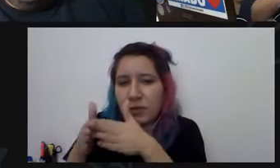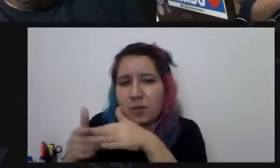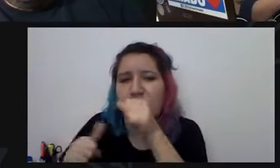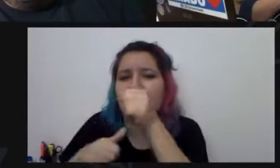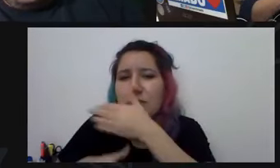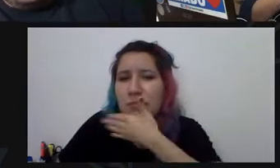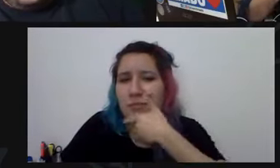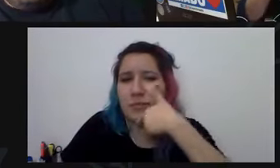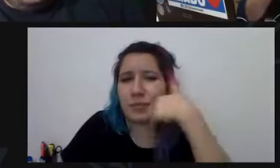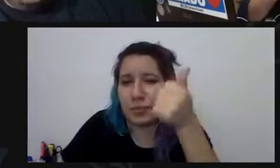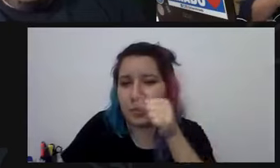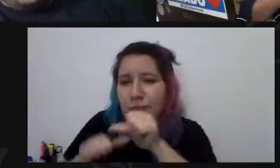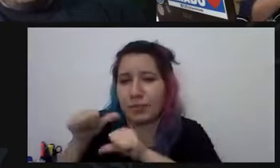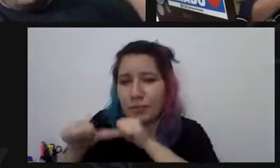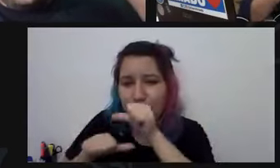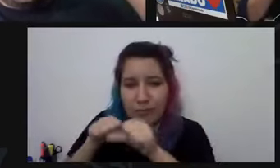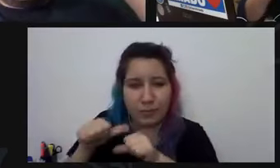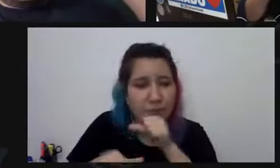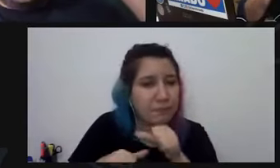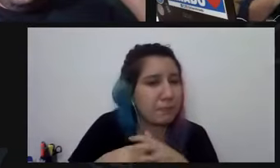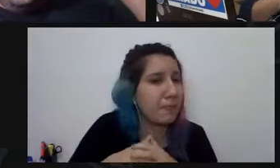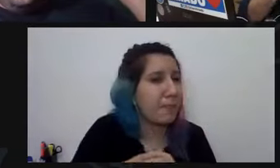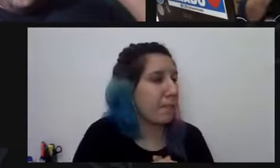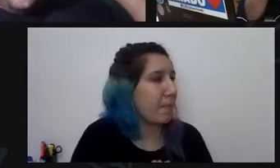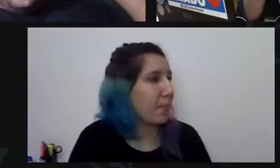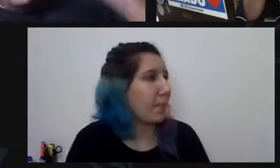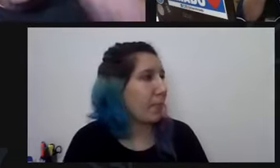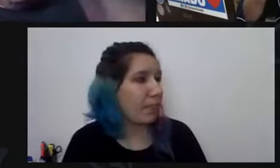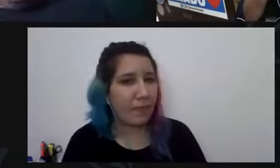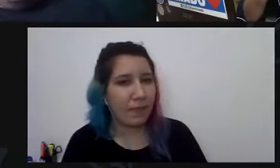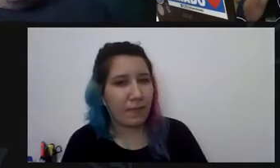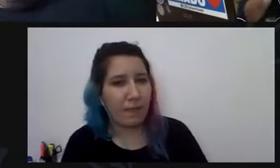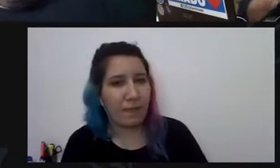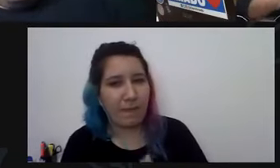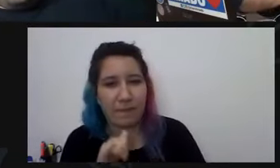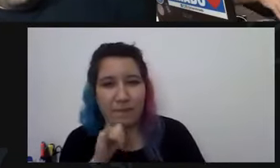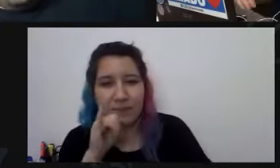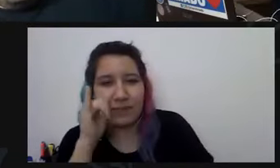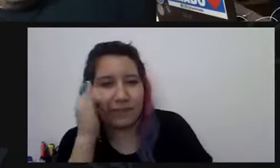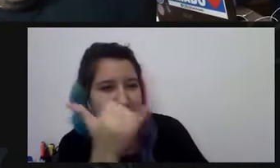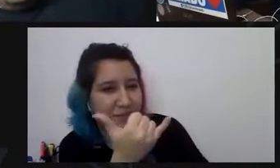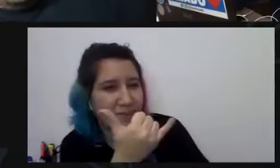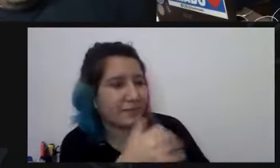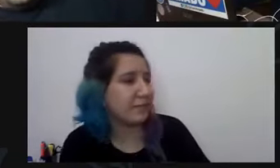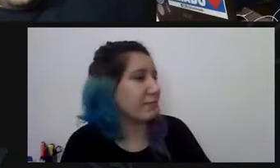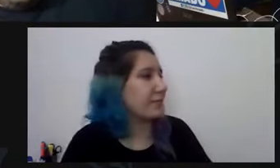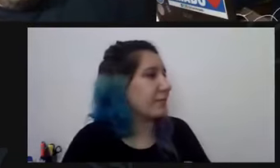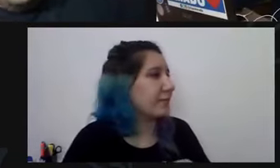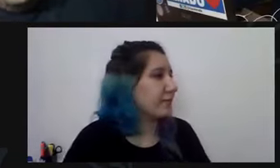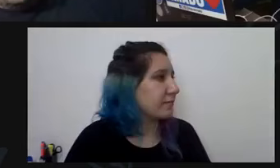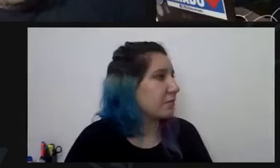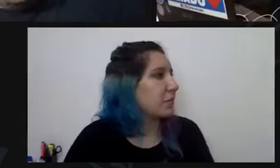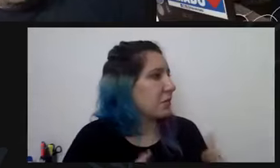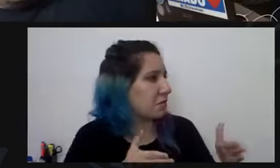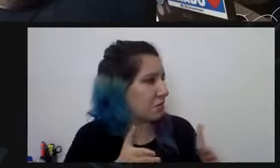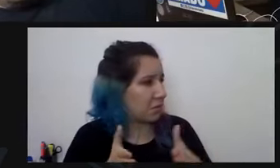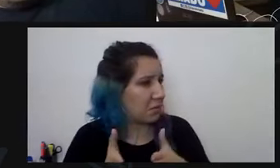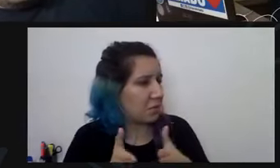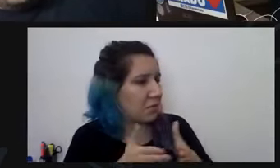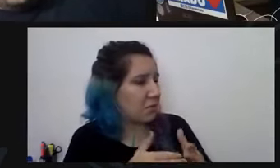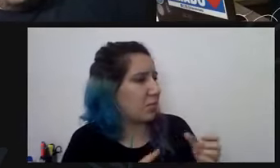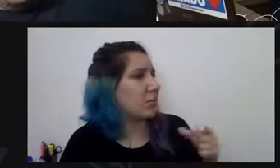cara, tem caminho, fala, tem vocação. Fala você que o pessoal quer te ouvir, Renato. Tem caminho,